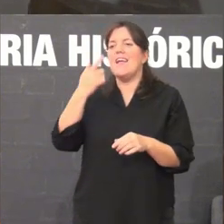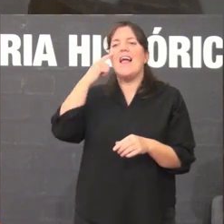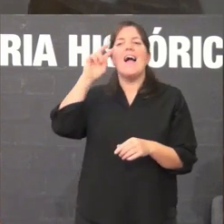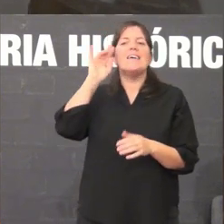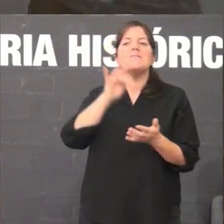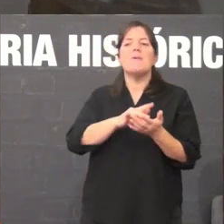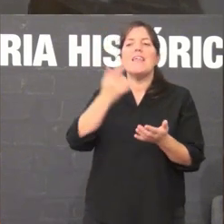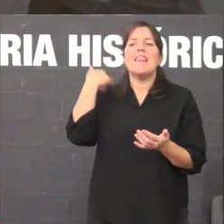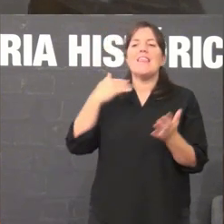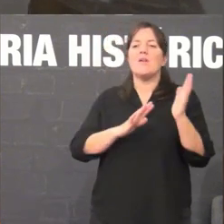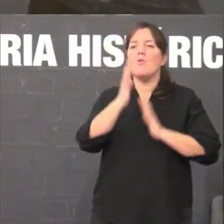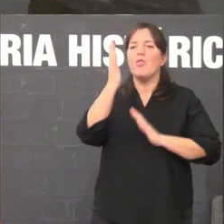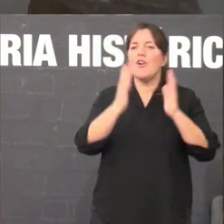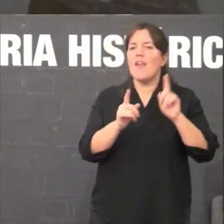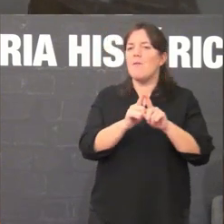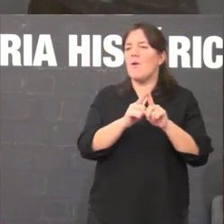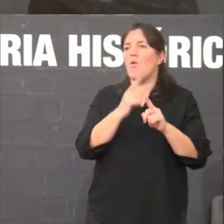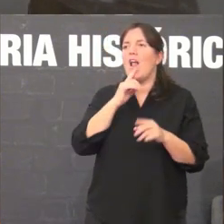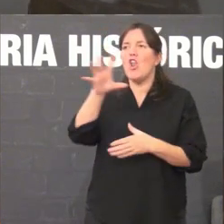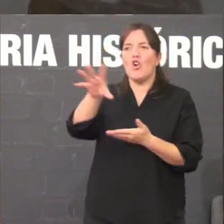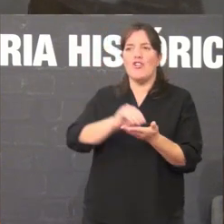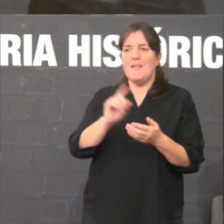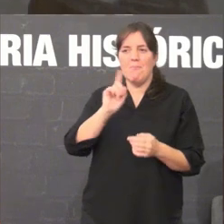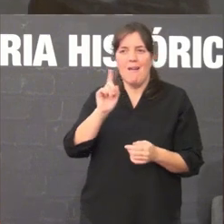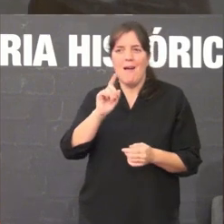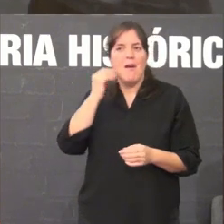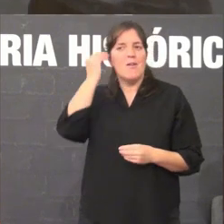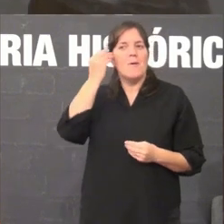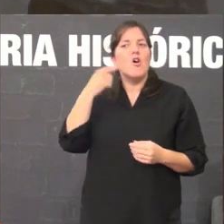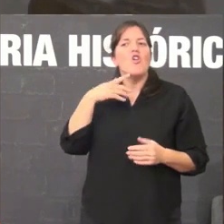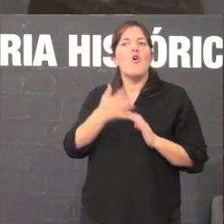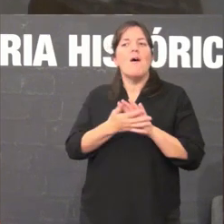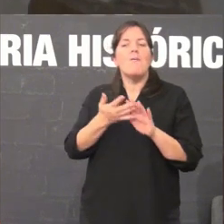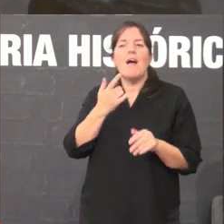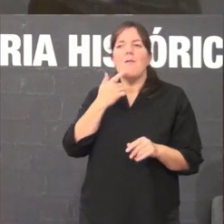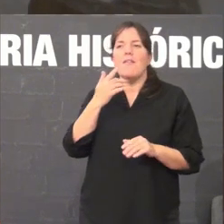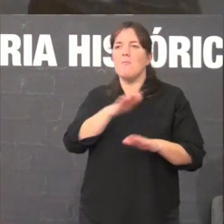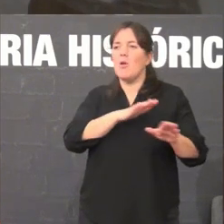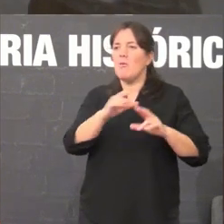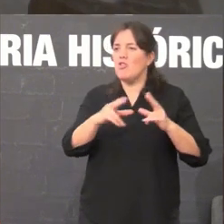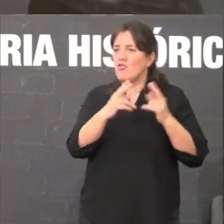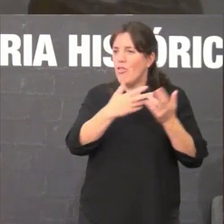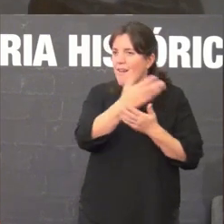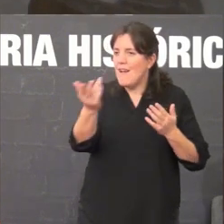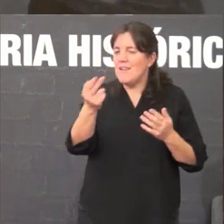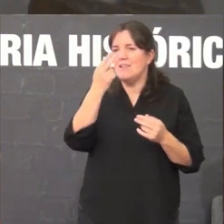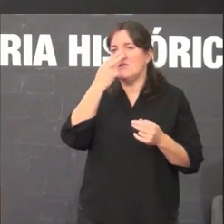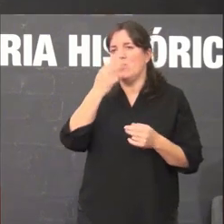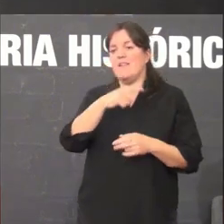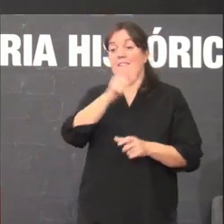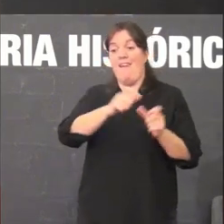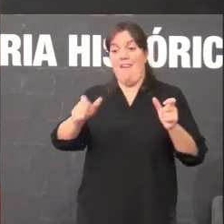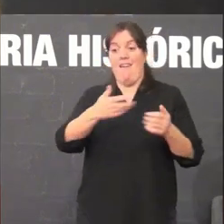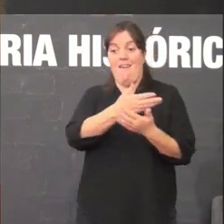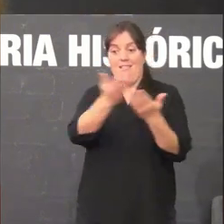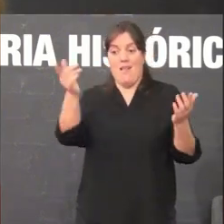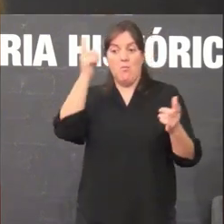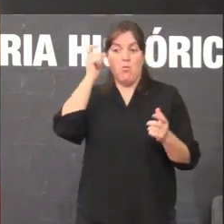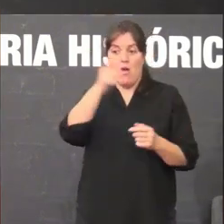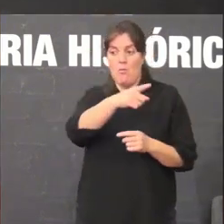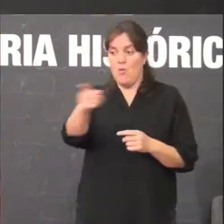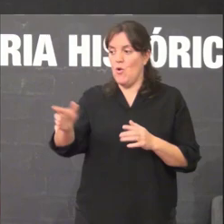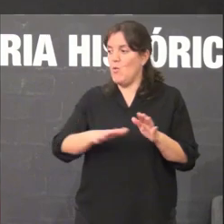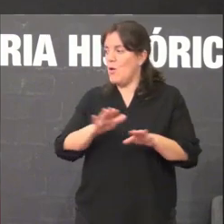revolucionária em si, que desvalorizava a experiência dos movimentos sociais e dos movimentos populares, em detrimento